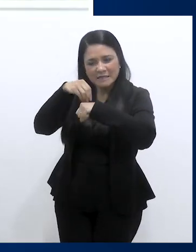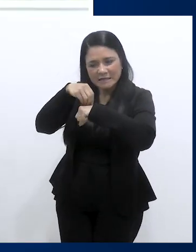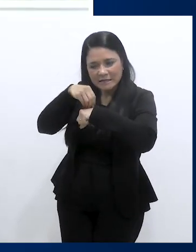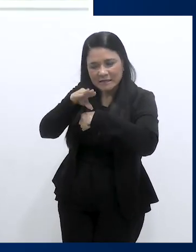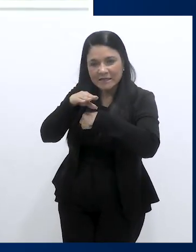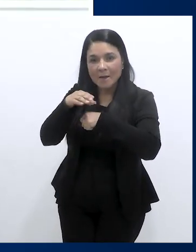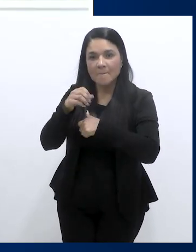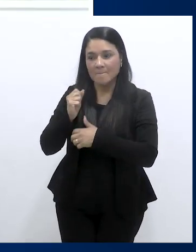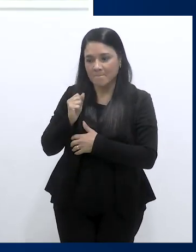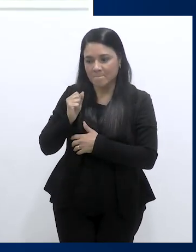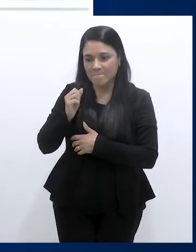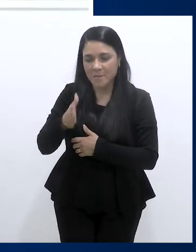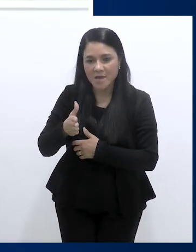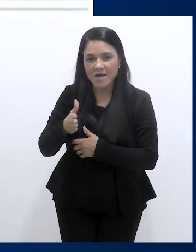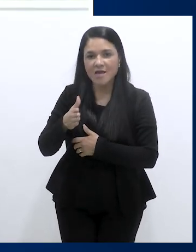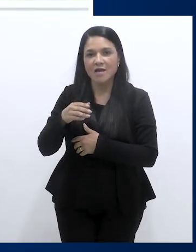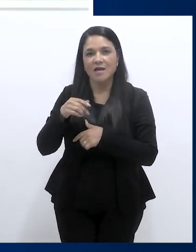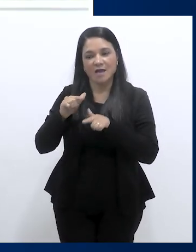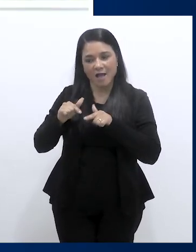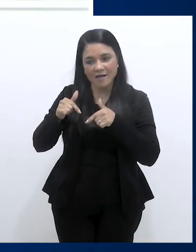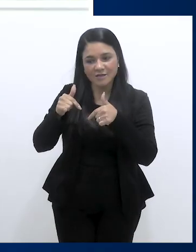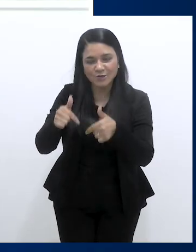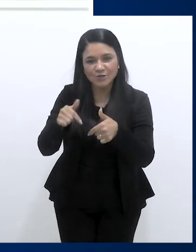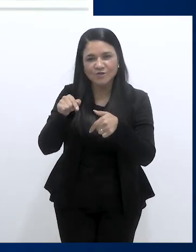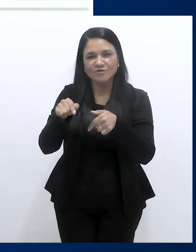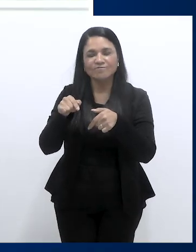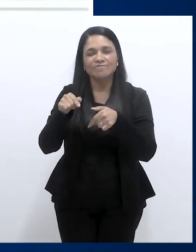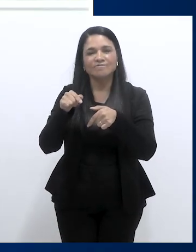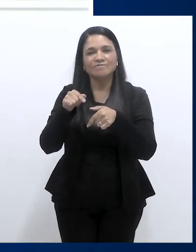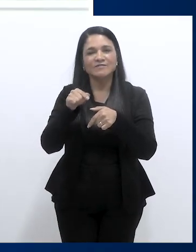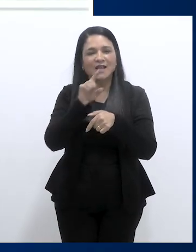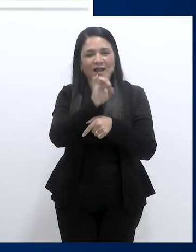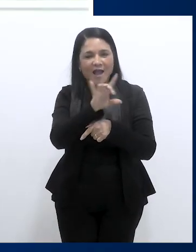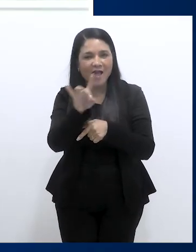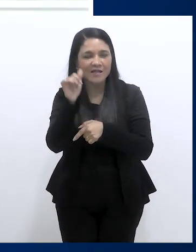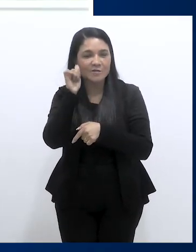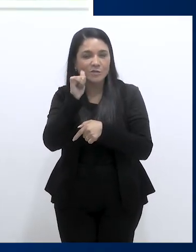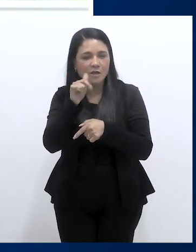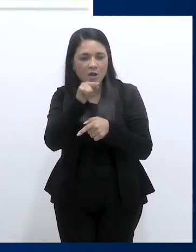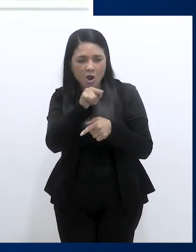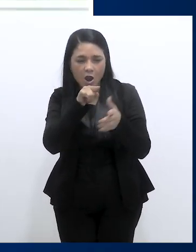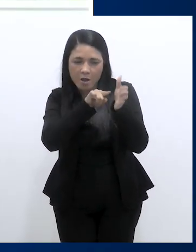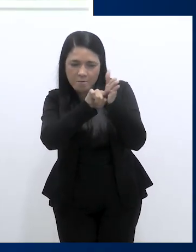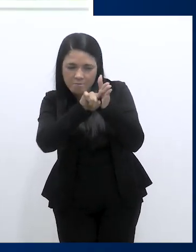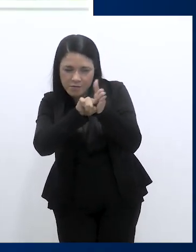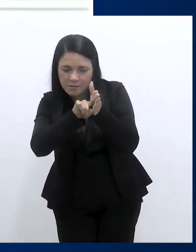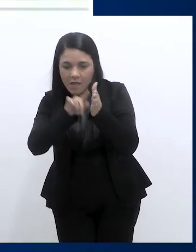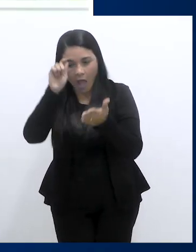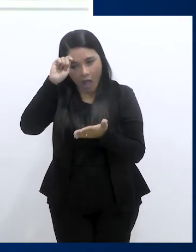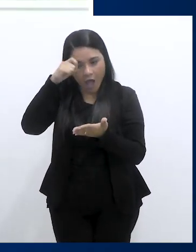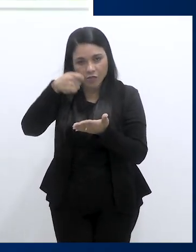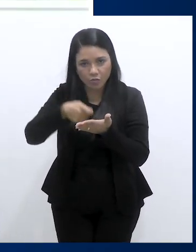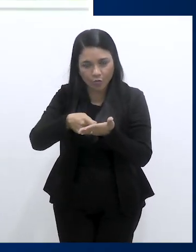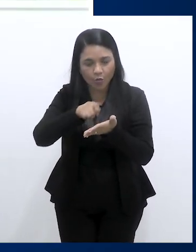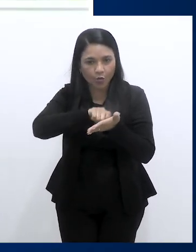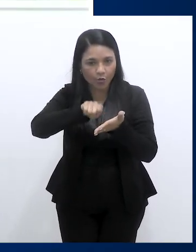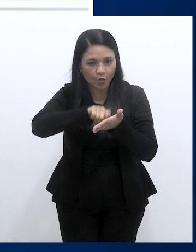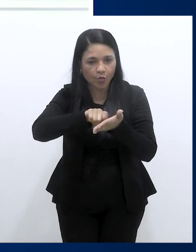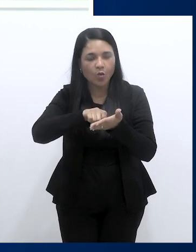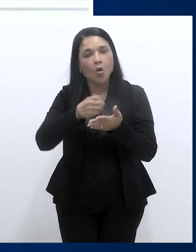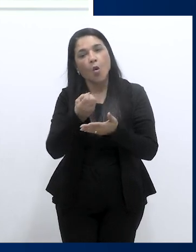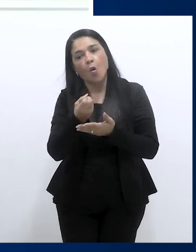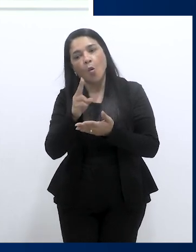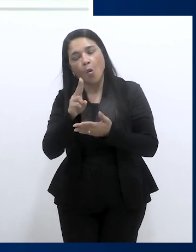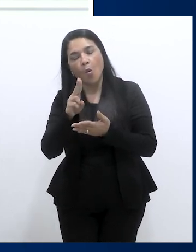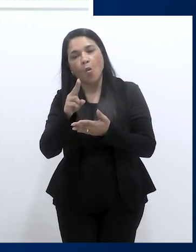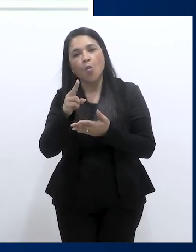para a gente, sabe? Ela manda para cada uma: olha, você vai ter que pesquisar ou o autor, ou a época